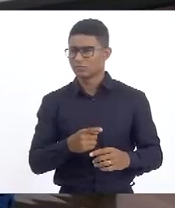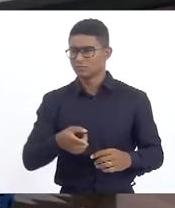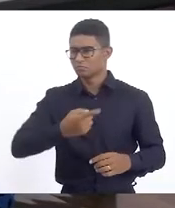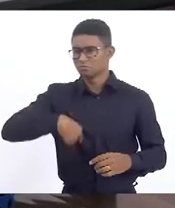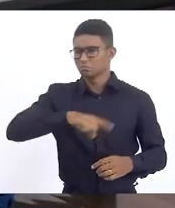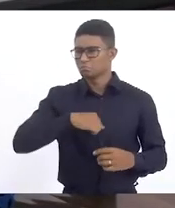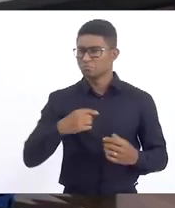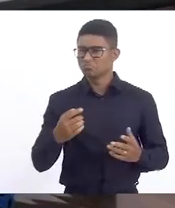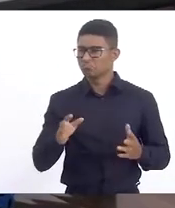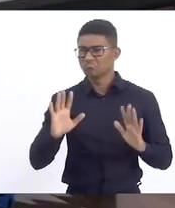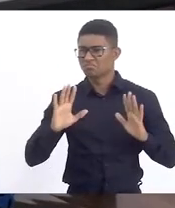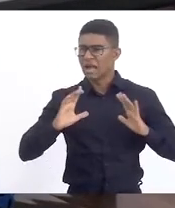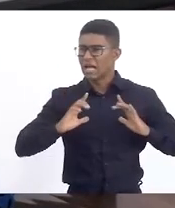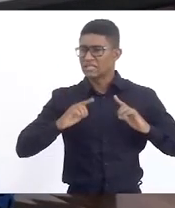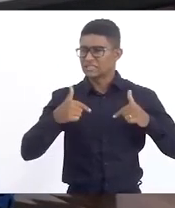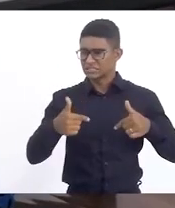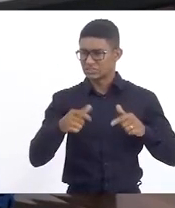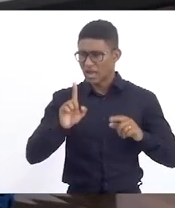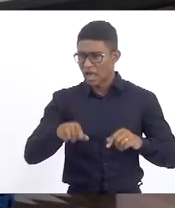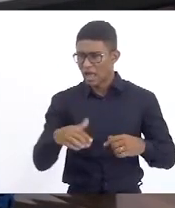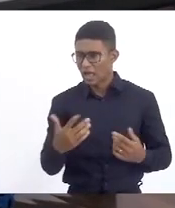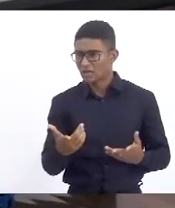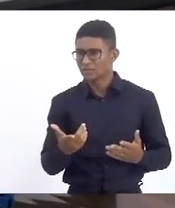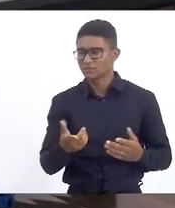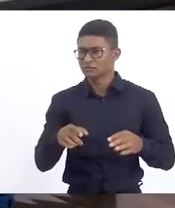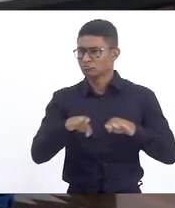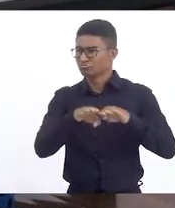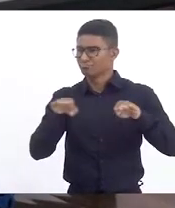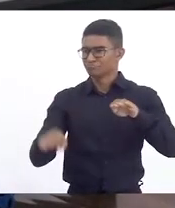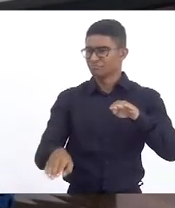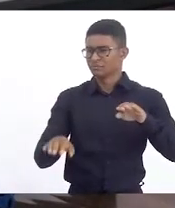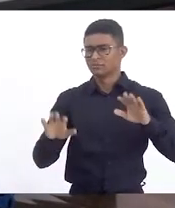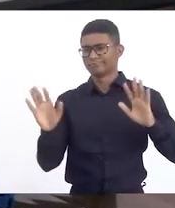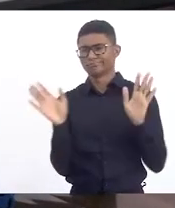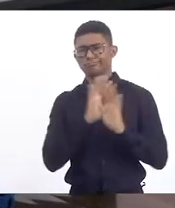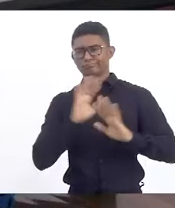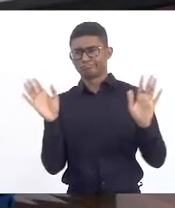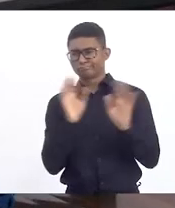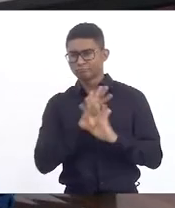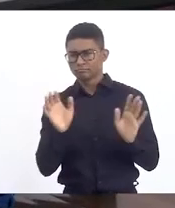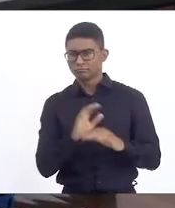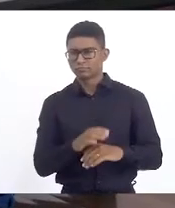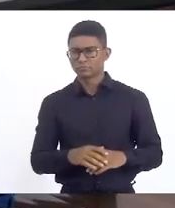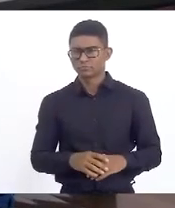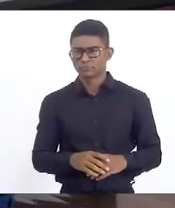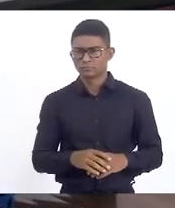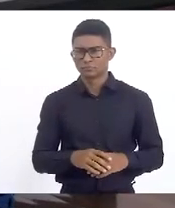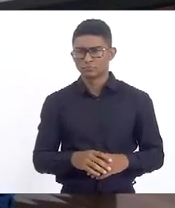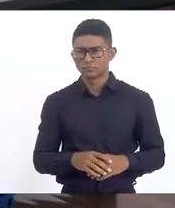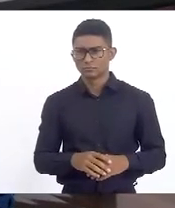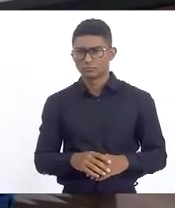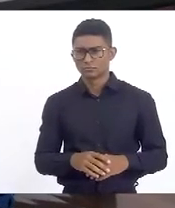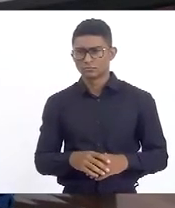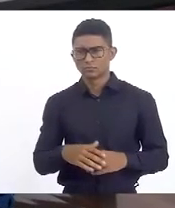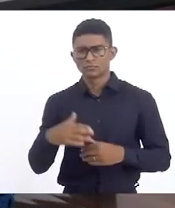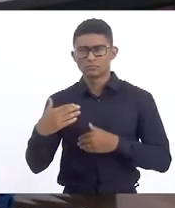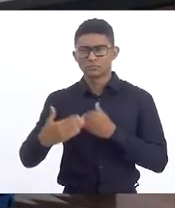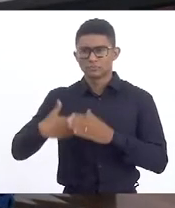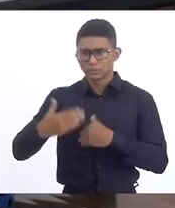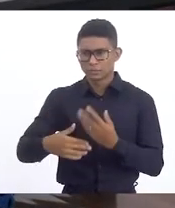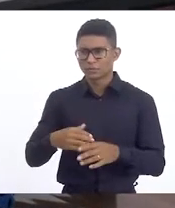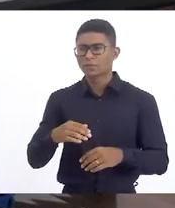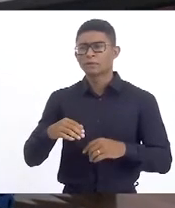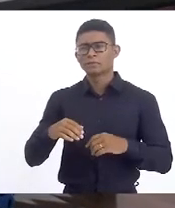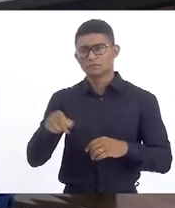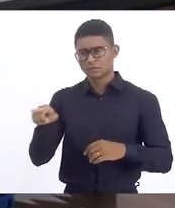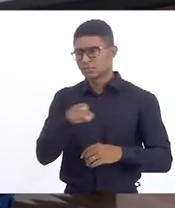tratado, e, assim, uma afirmação dessa, pública, depois a gente poderia, eu gostaria de se comprovasse isso,